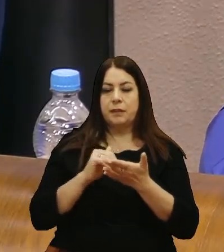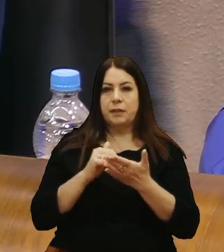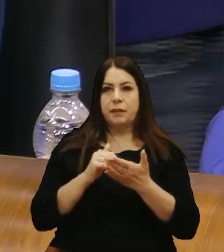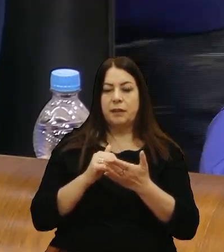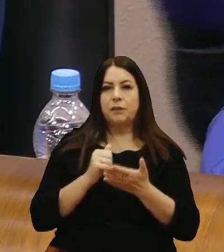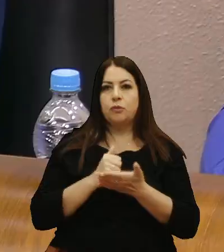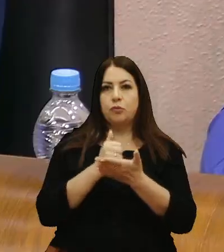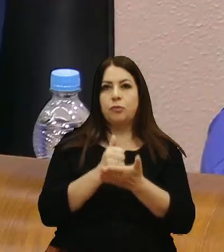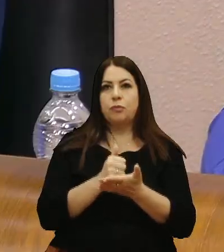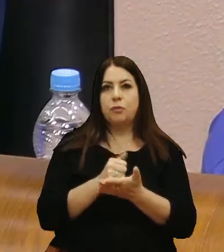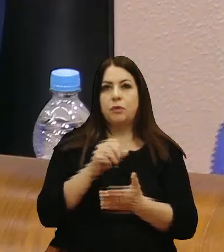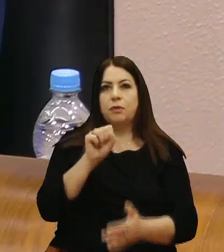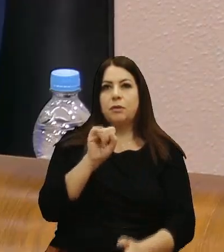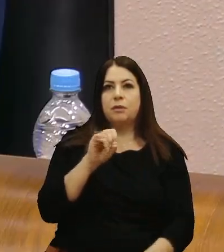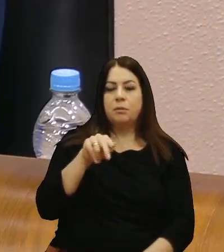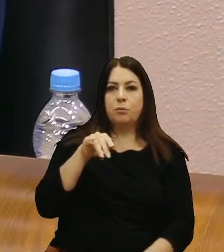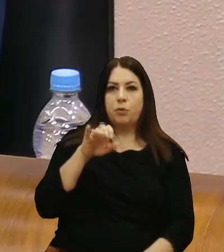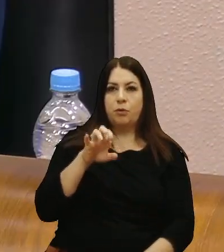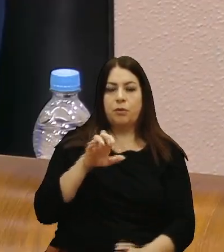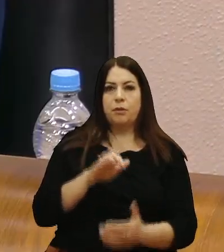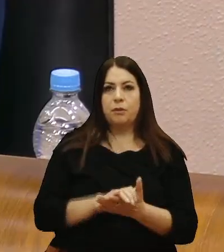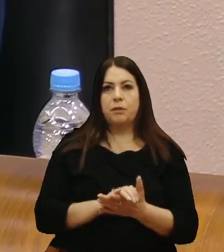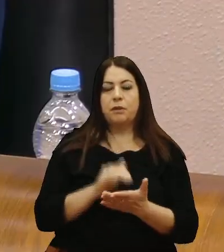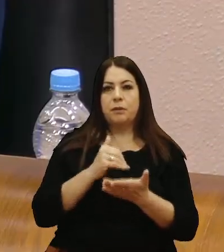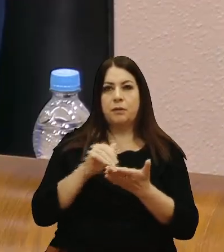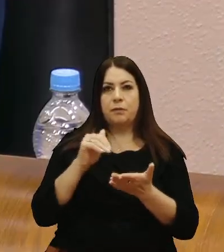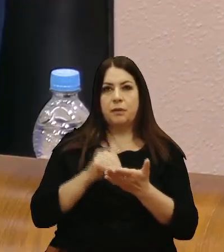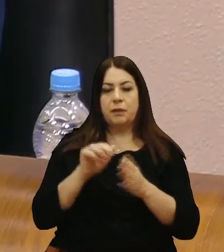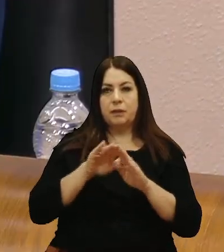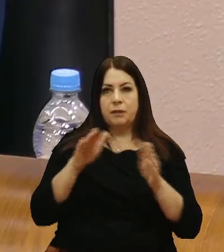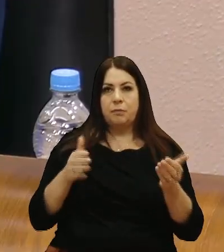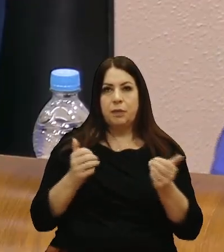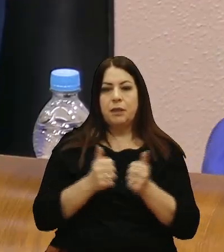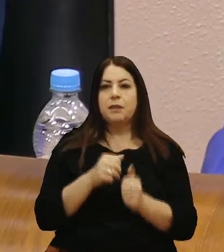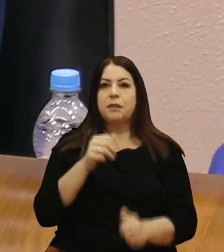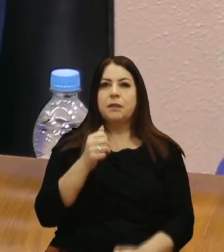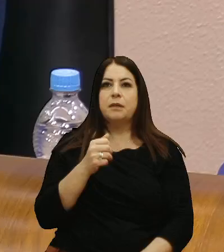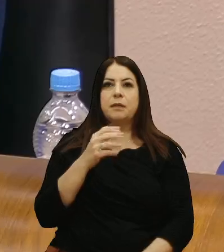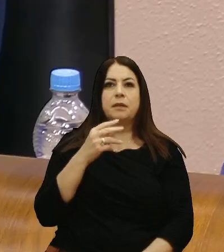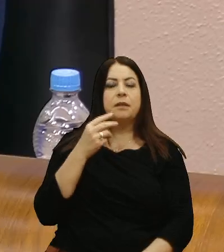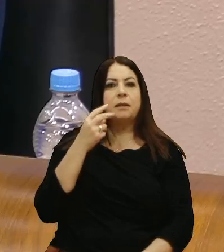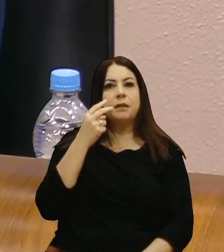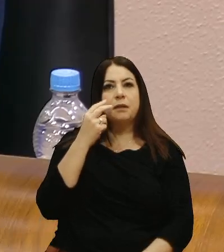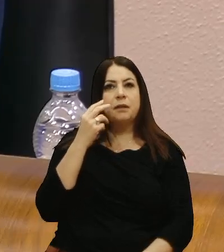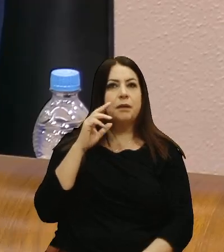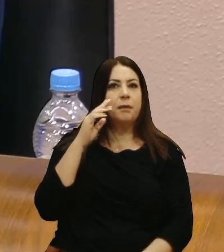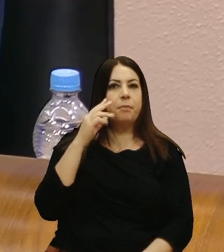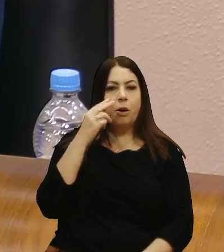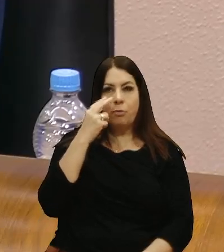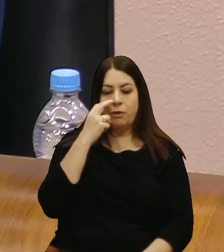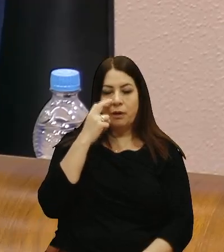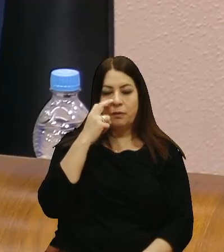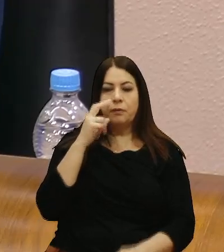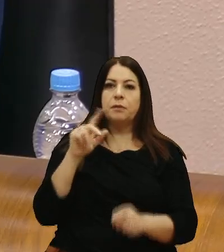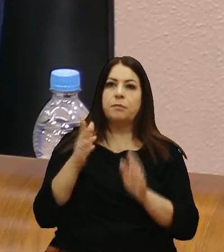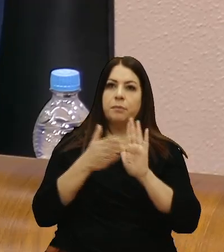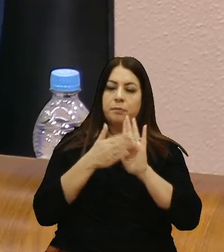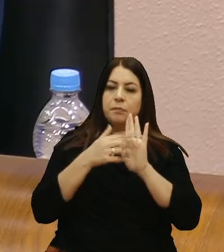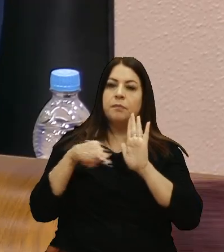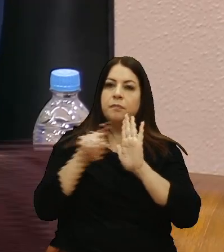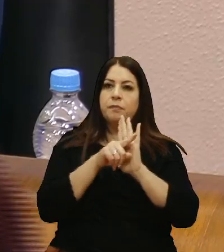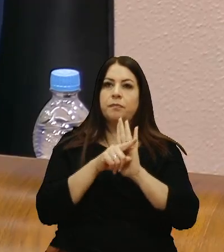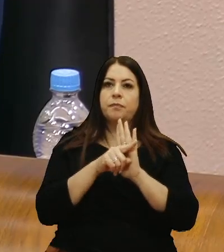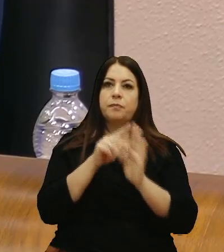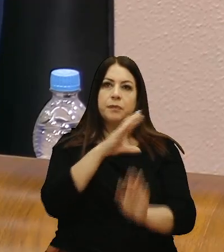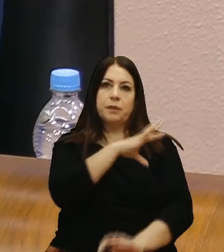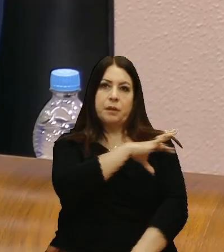de Educação, Simone Selbach, secretária da mesa, vereador Andressa Malman, e vereador proponente, vereador